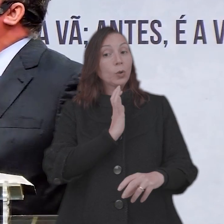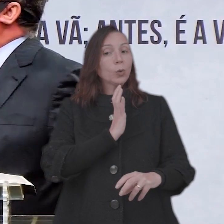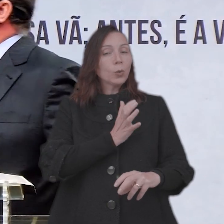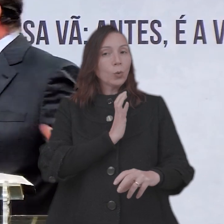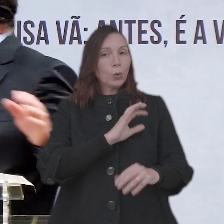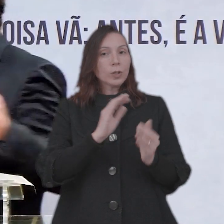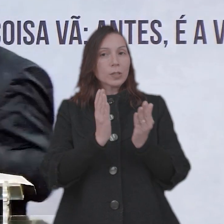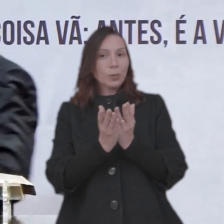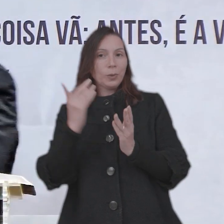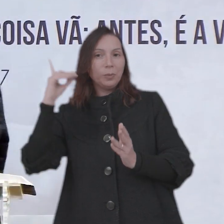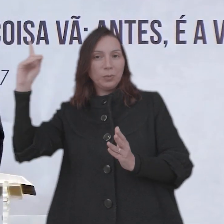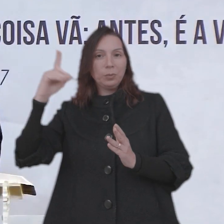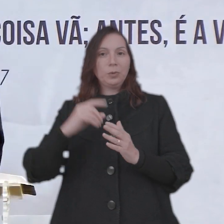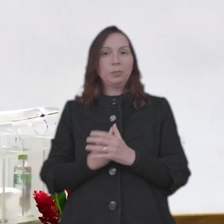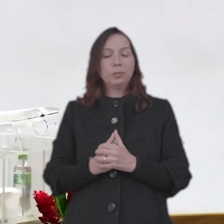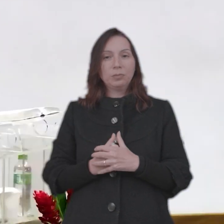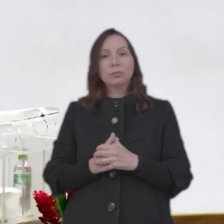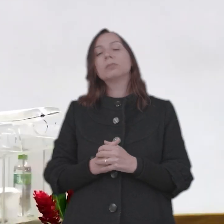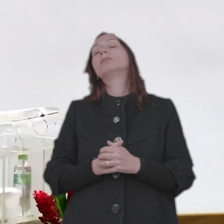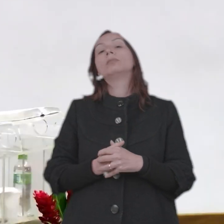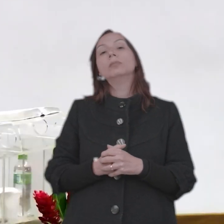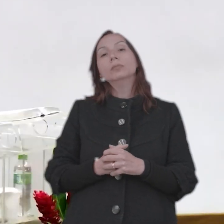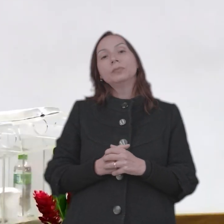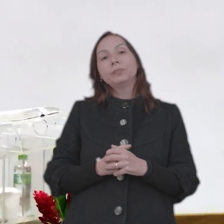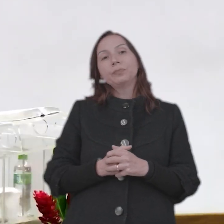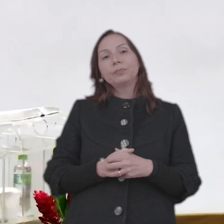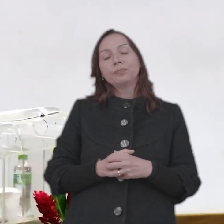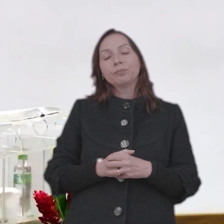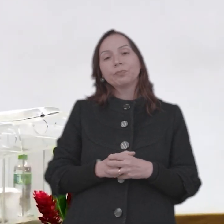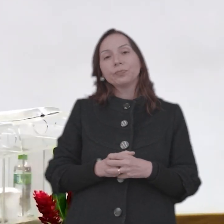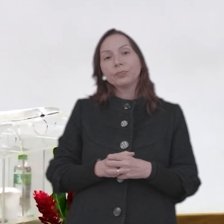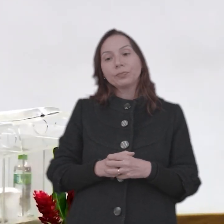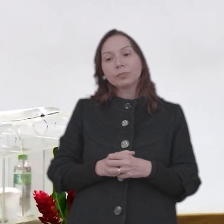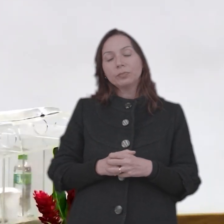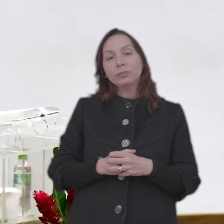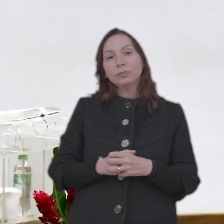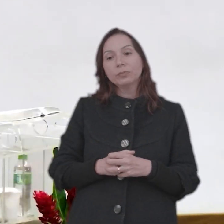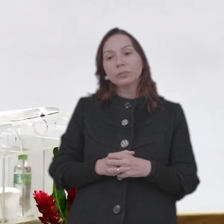uma concordância bíblica e vai estudar sobre o coração.